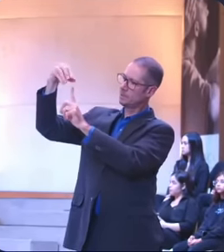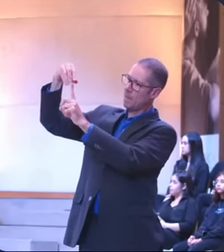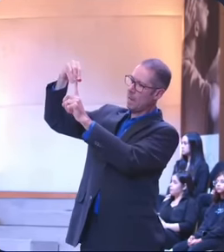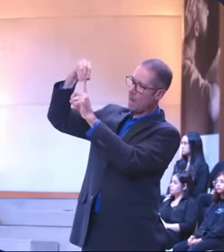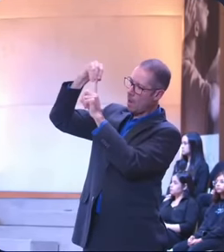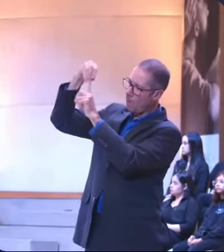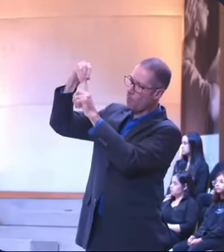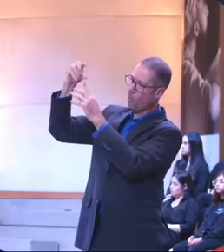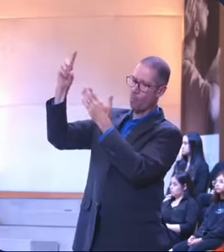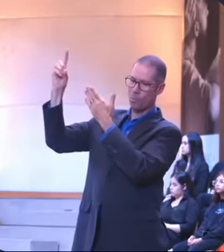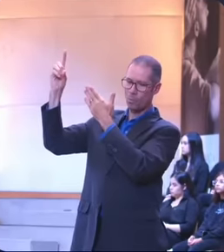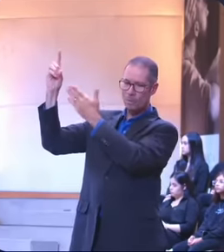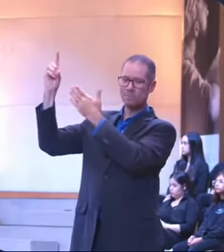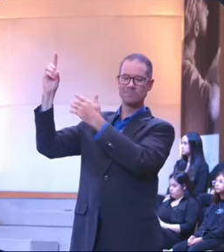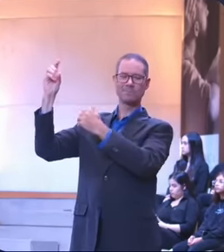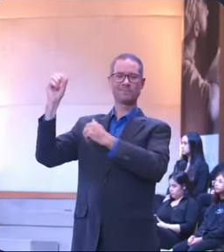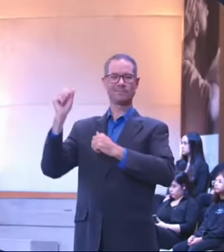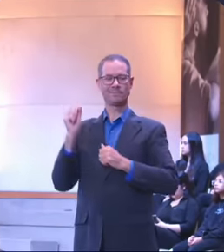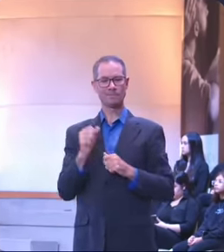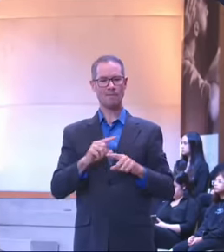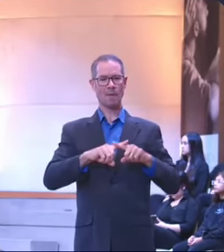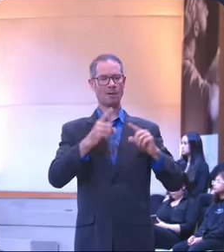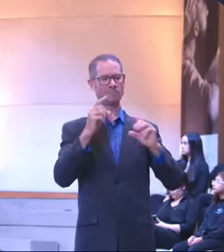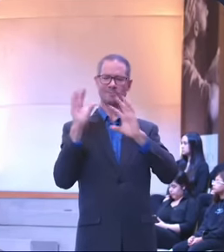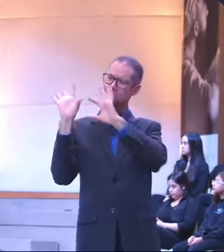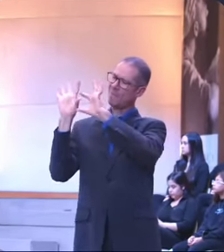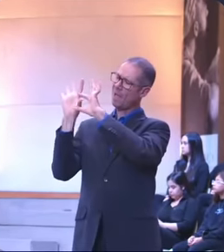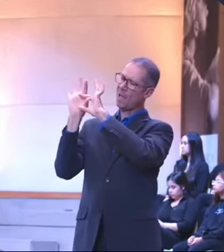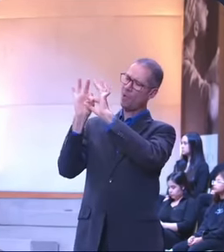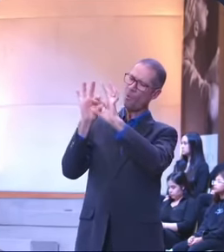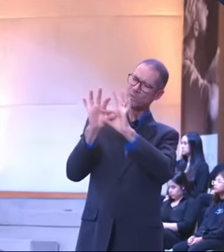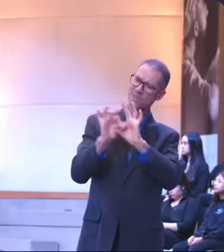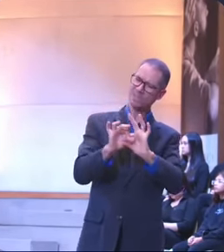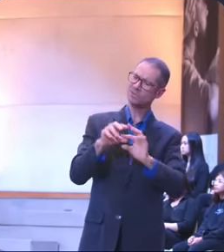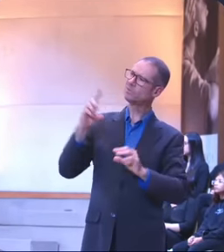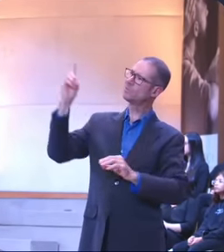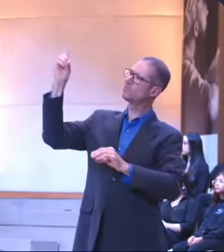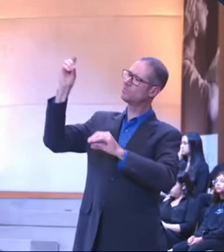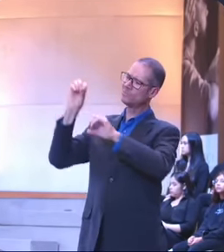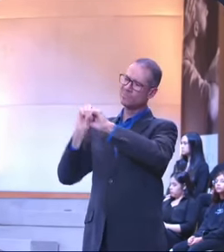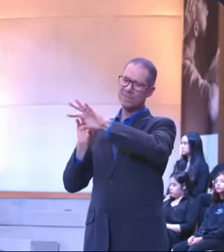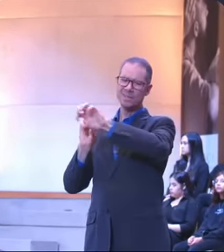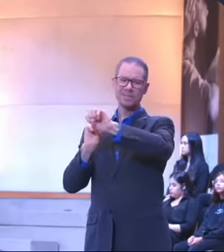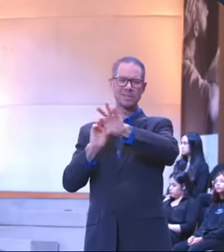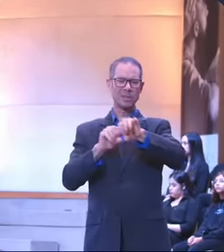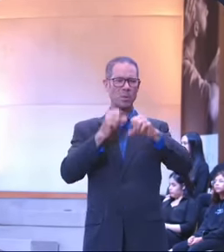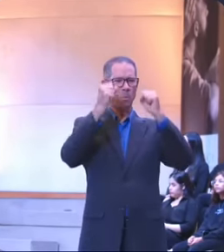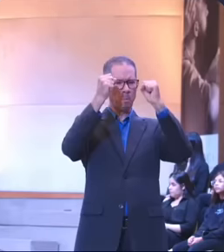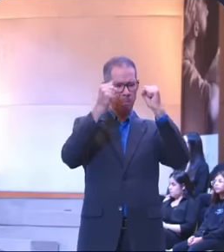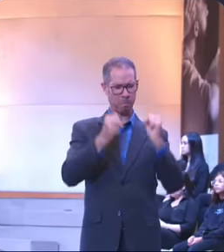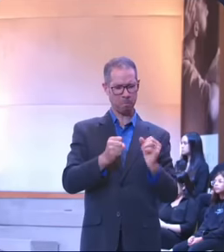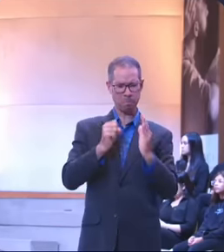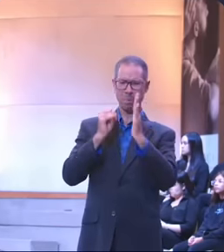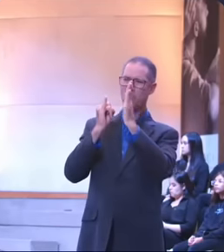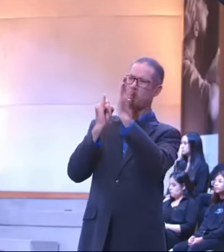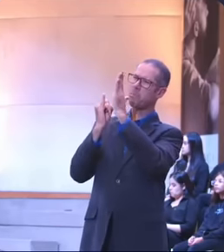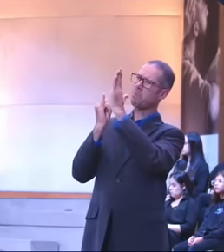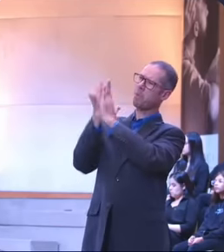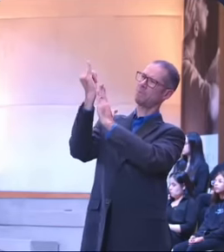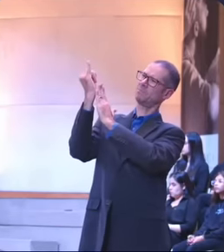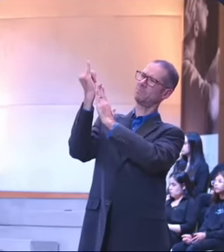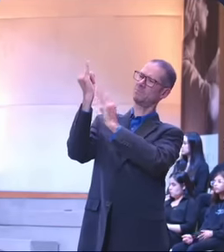exclusividade. É nesse contexto que Deus está ensinando para a gente o poder da intercessão.